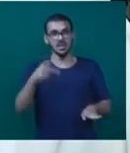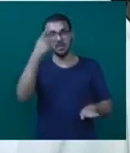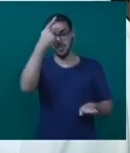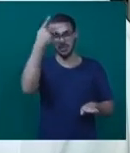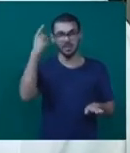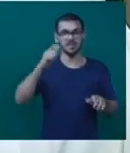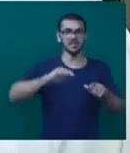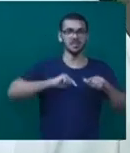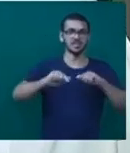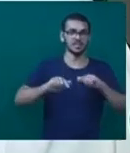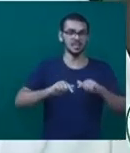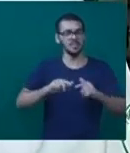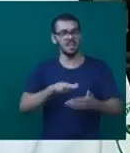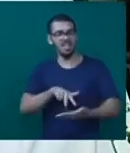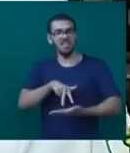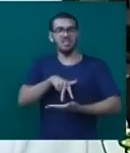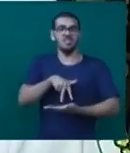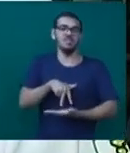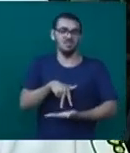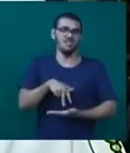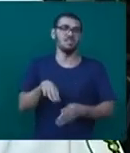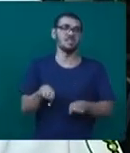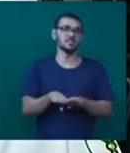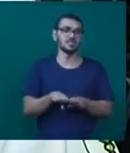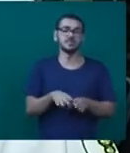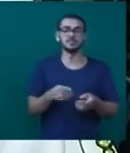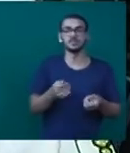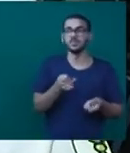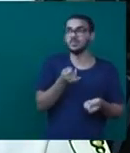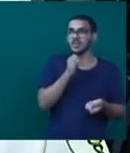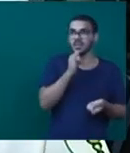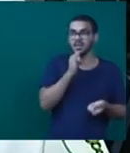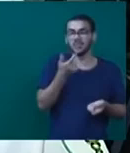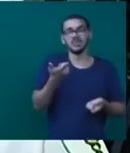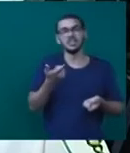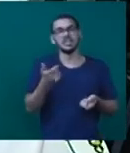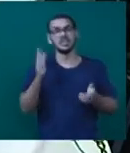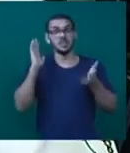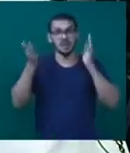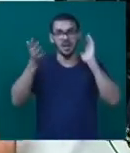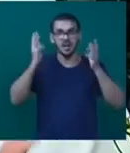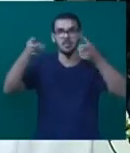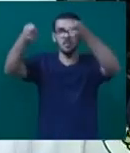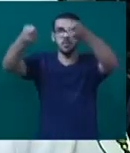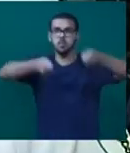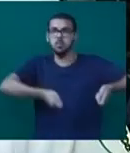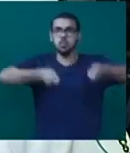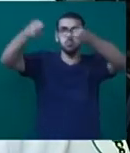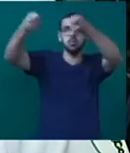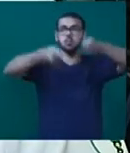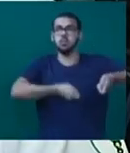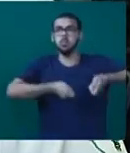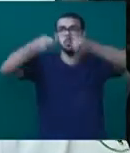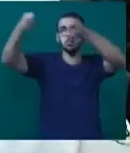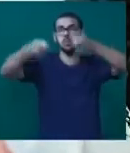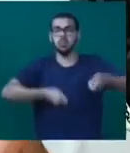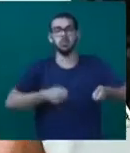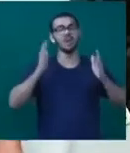trabalham muito tempo em pé, trabalhando com o carregamento de caminhões, o descarregamento de